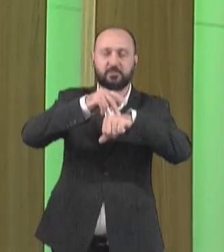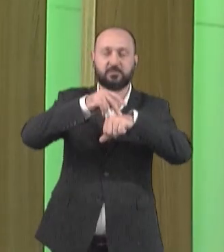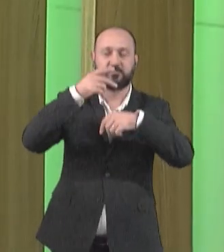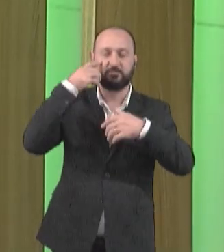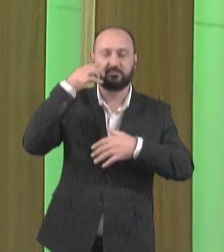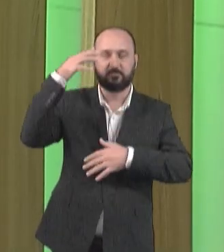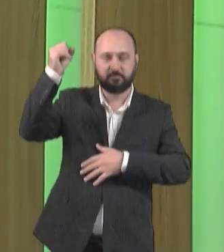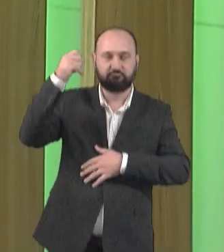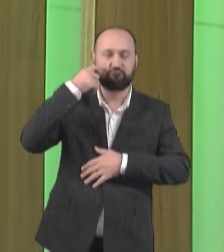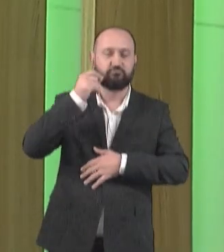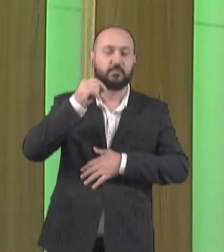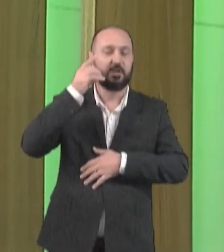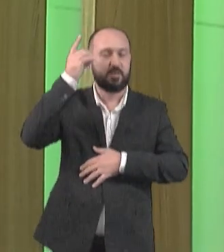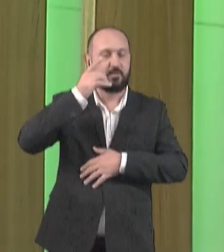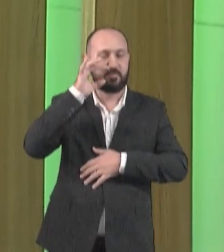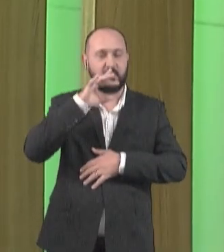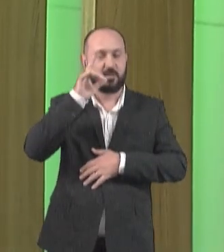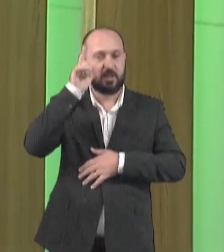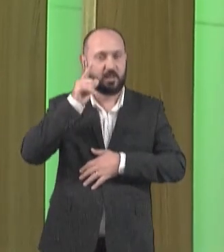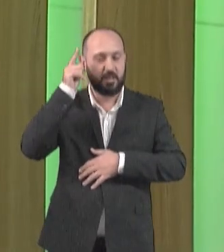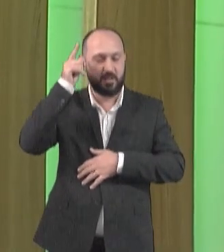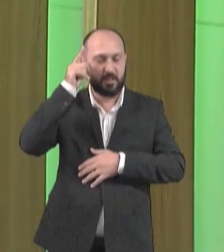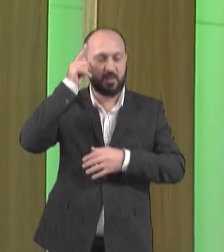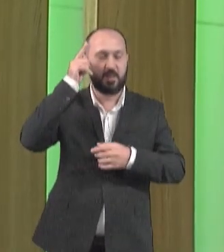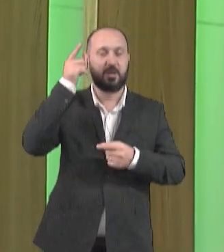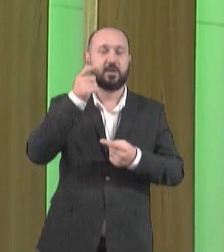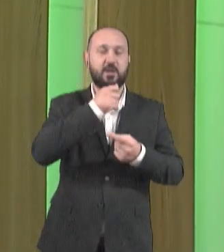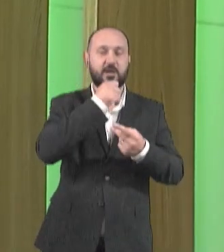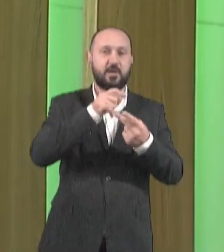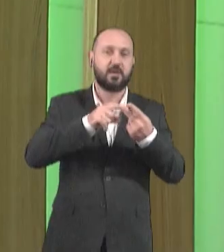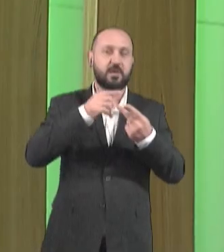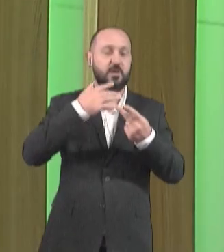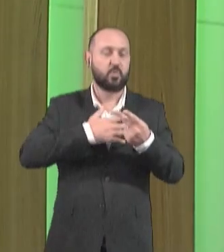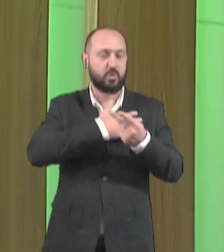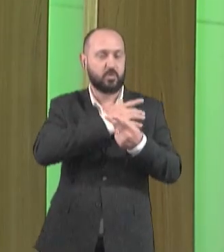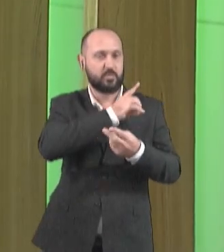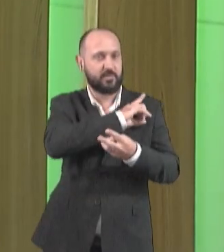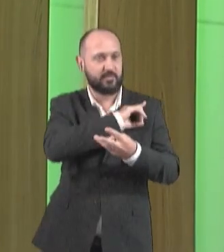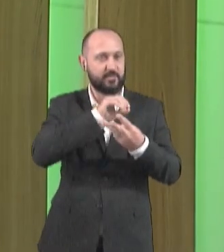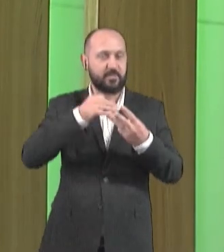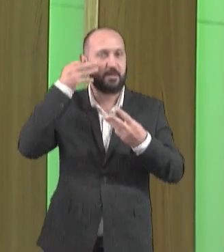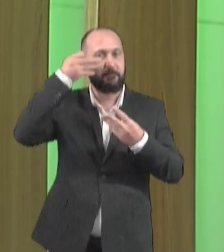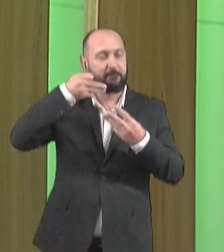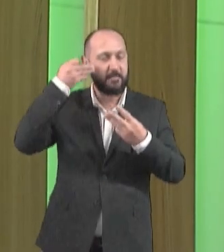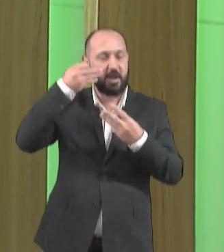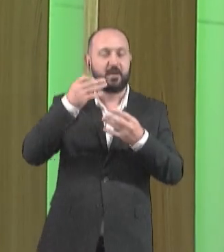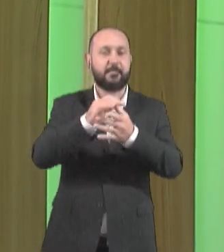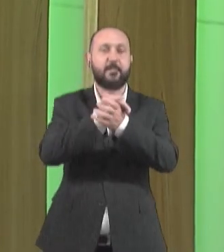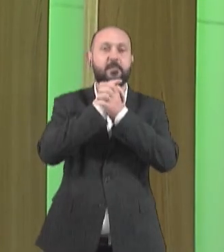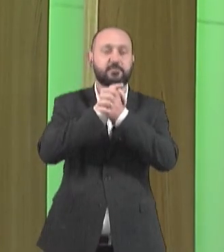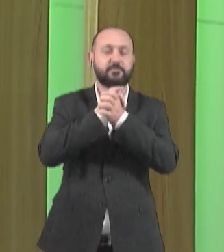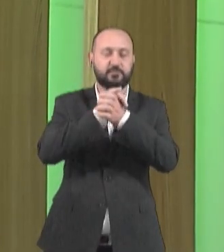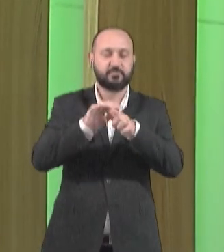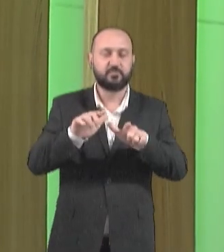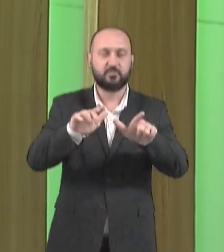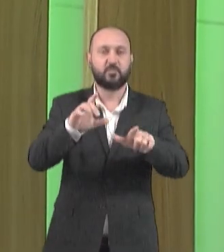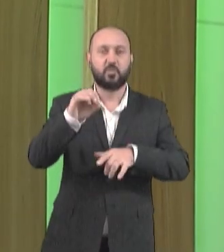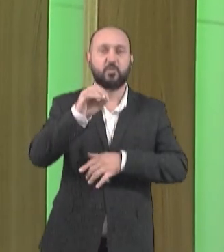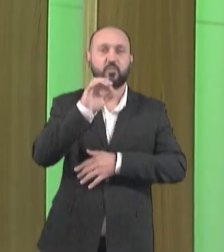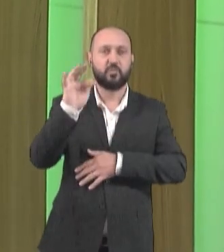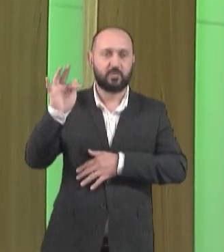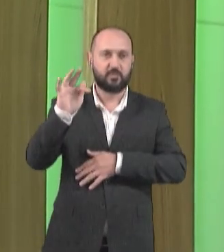Vários parlamentares se manifestaram, deputada Lia Nogueira, deputada Mara Caseira, deputado Coronel Davi. A moção, então, parabenizando o DOF pelos